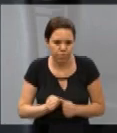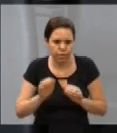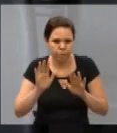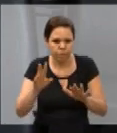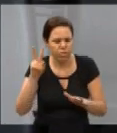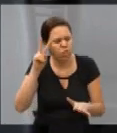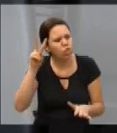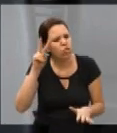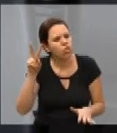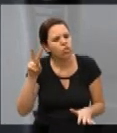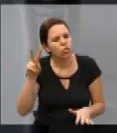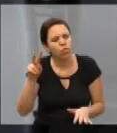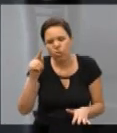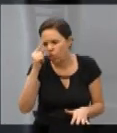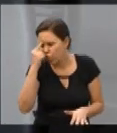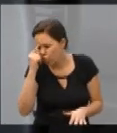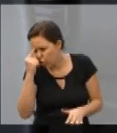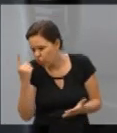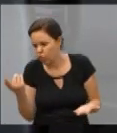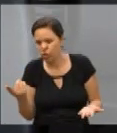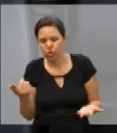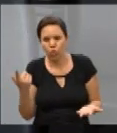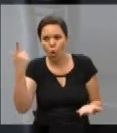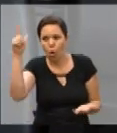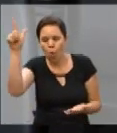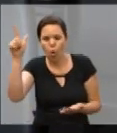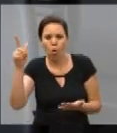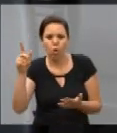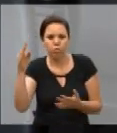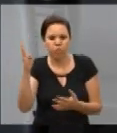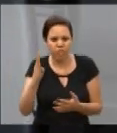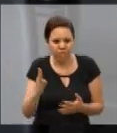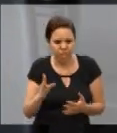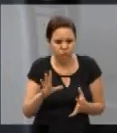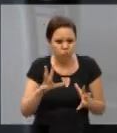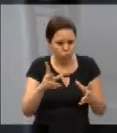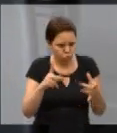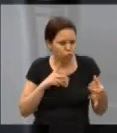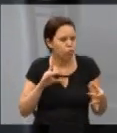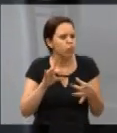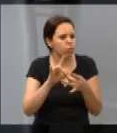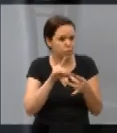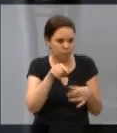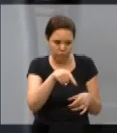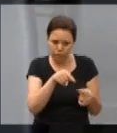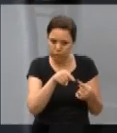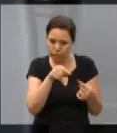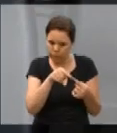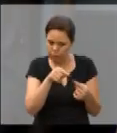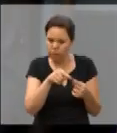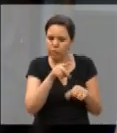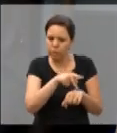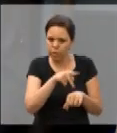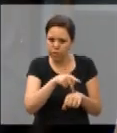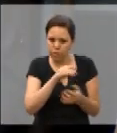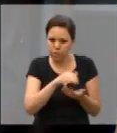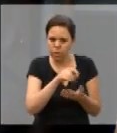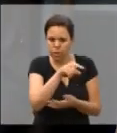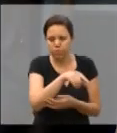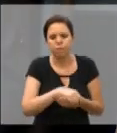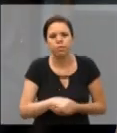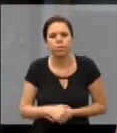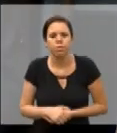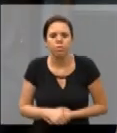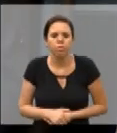as histórias do indiano, dos brasileiros... Todos têm uma ligação com a pedra. Estão conectados. Estão conectados. Todos estão